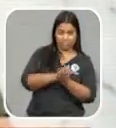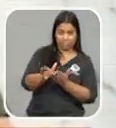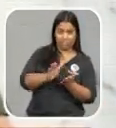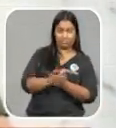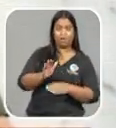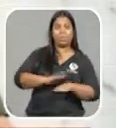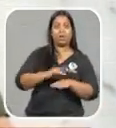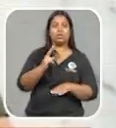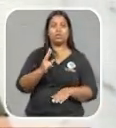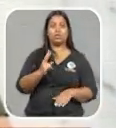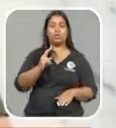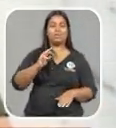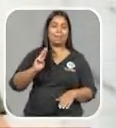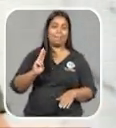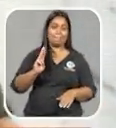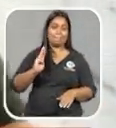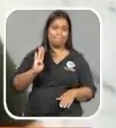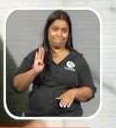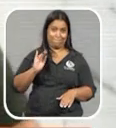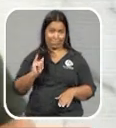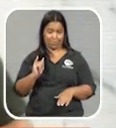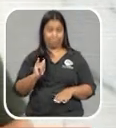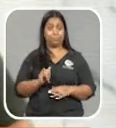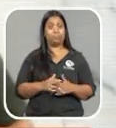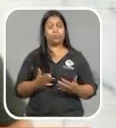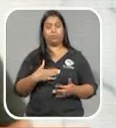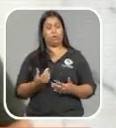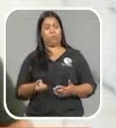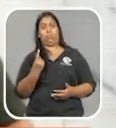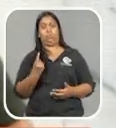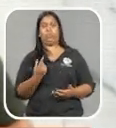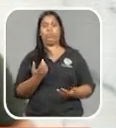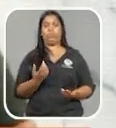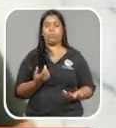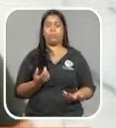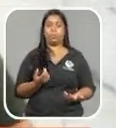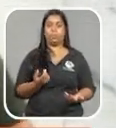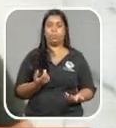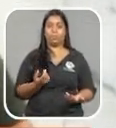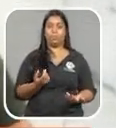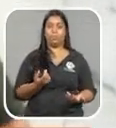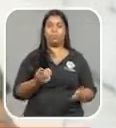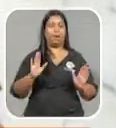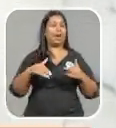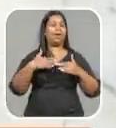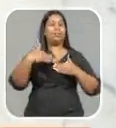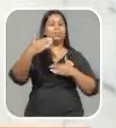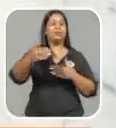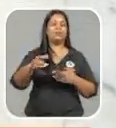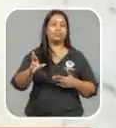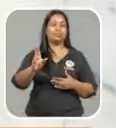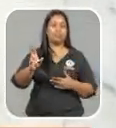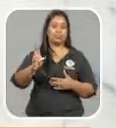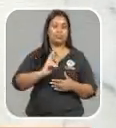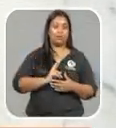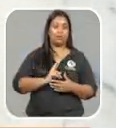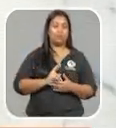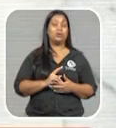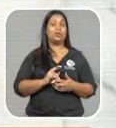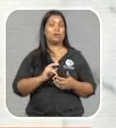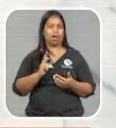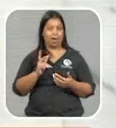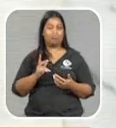Ficaram um pouco em choque e não deram falar, daqui a pouco a gente resolve lá. E tomaram uma invertida. Porque os vereadores mantiveram uma posição